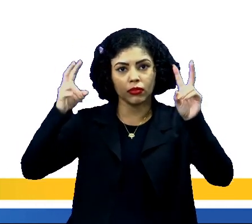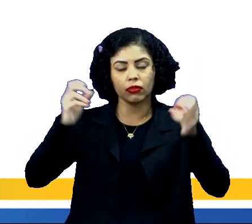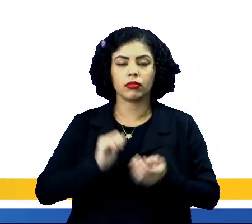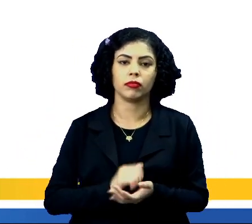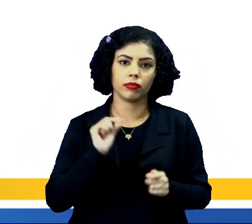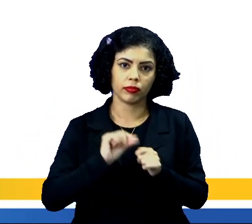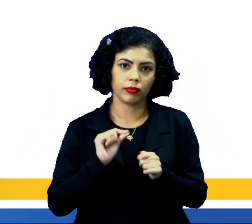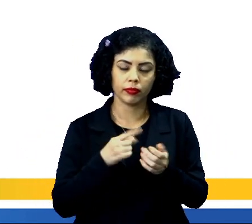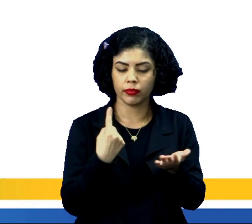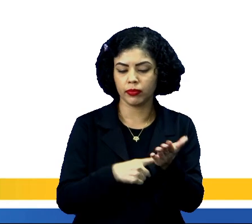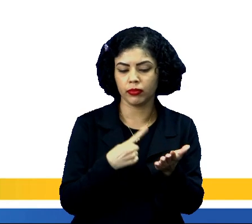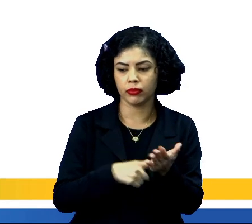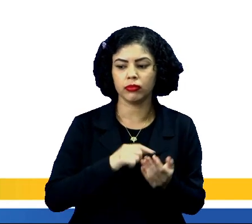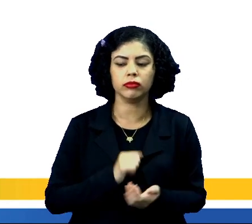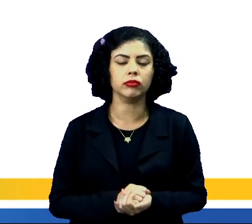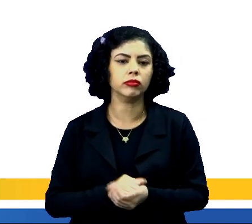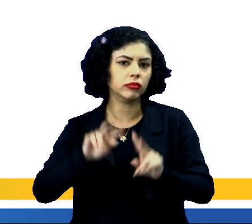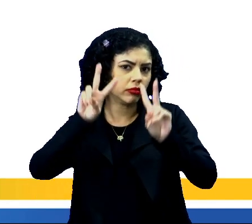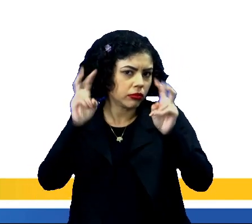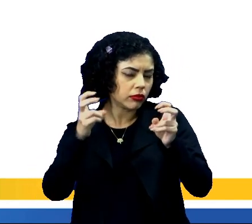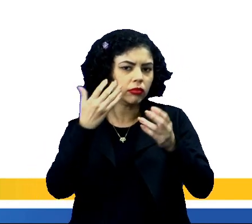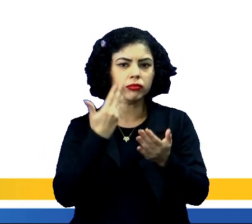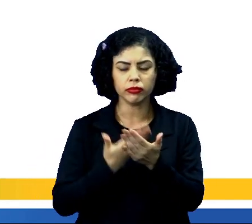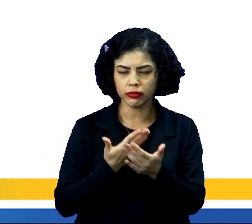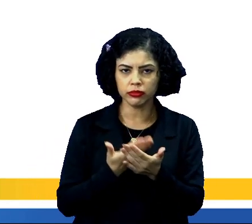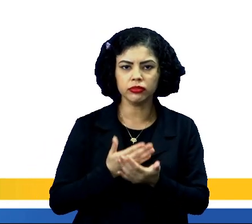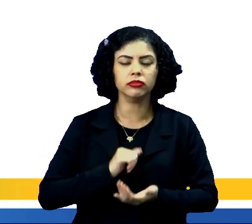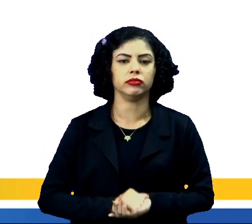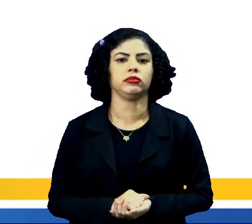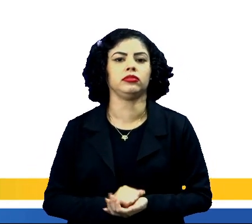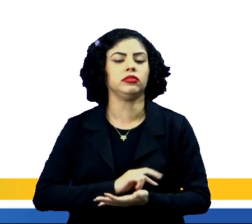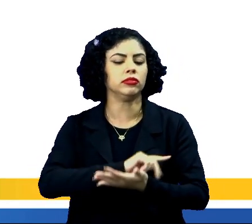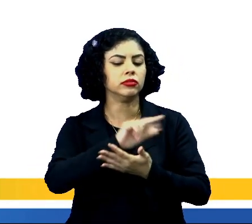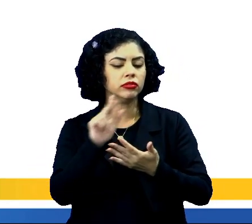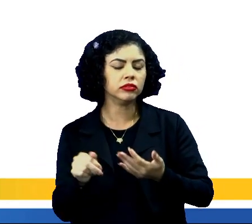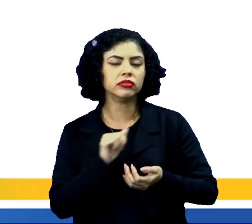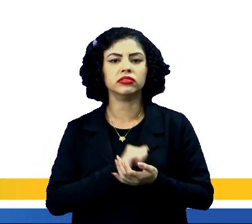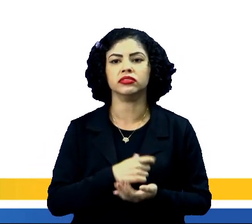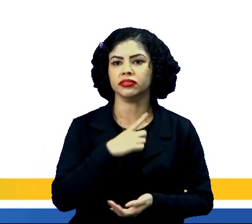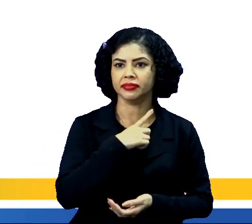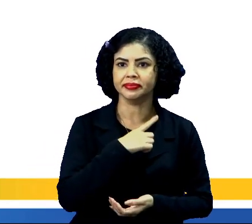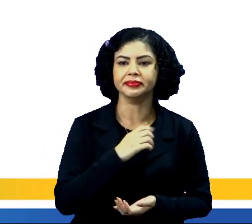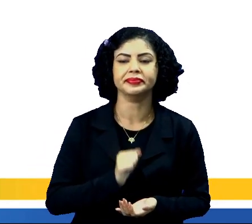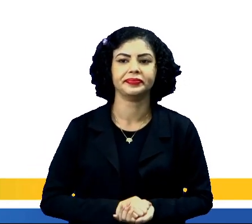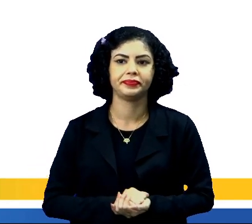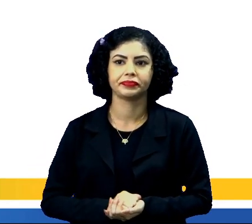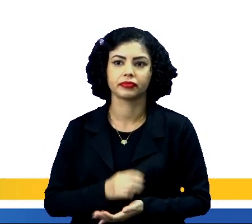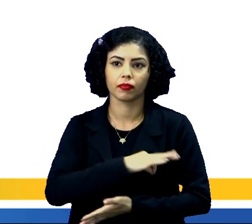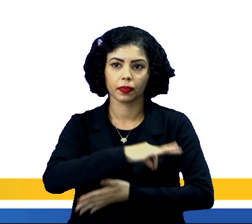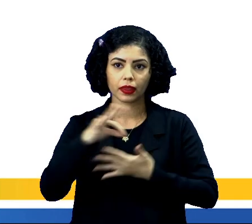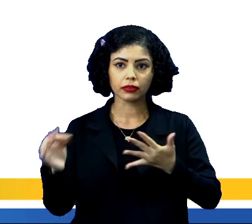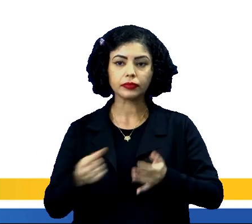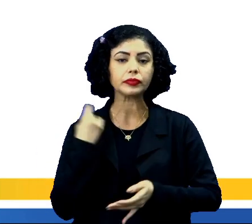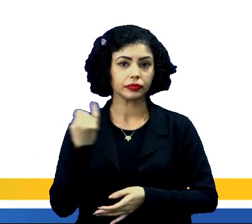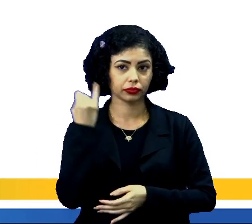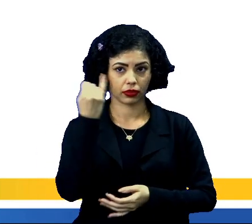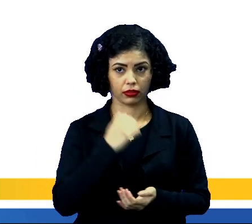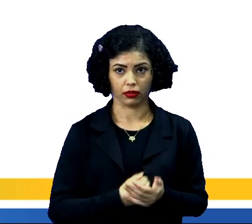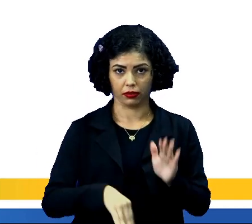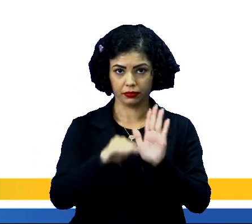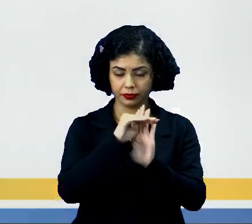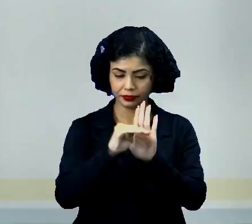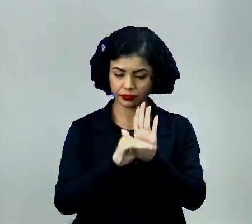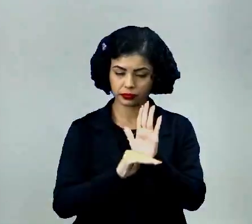são elaborados de acordo com a abordagem do estudo. Dentre os vários tipos existentes, temos aí principais